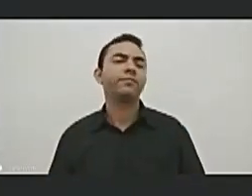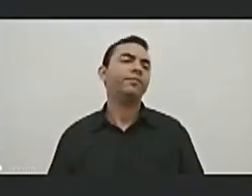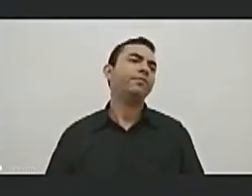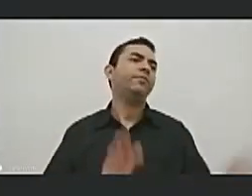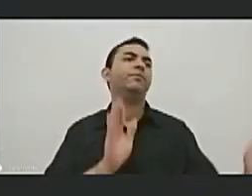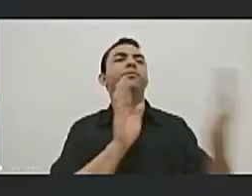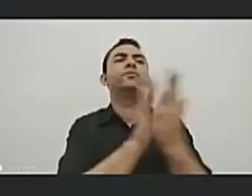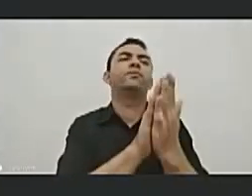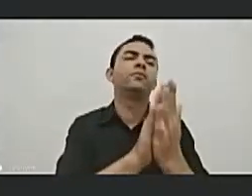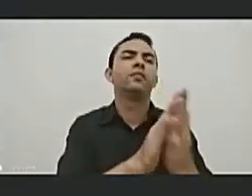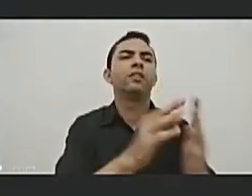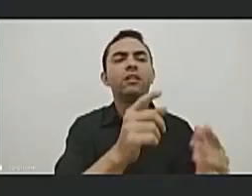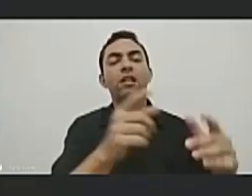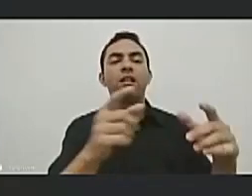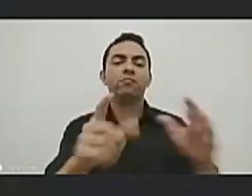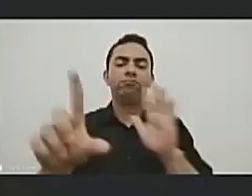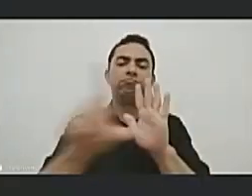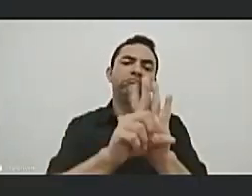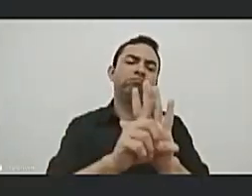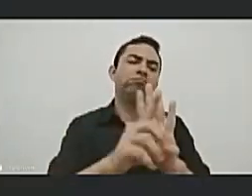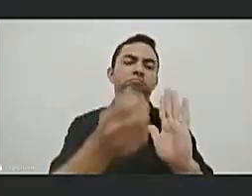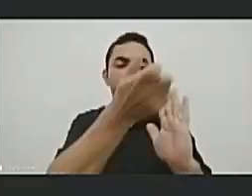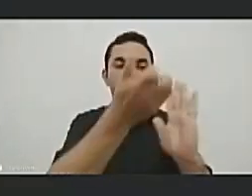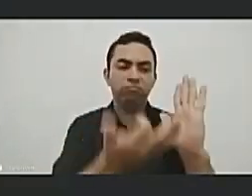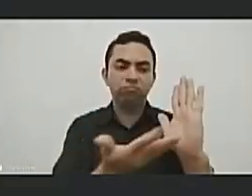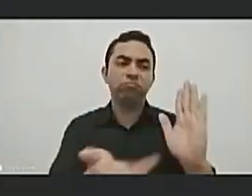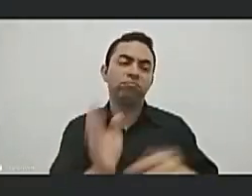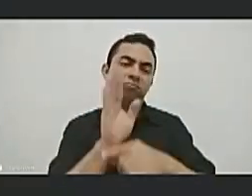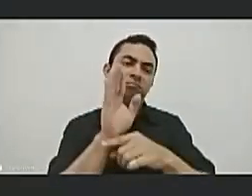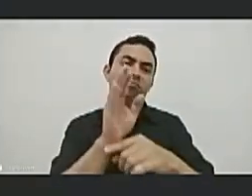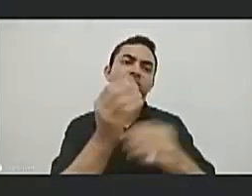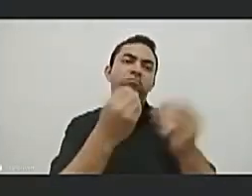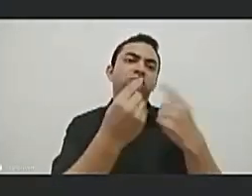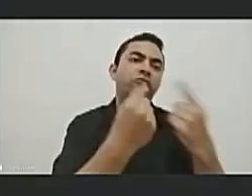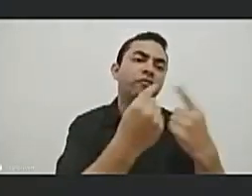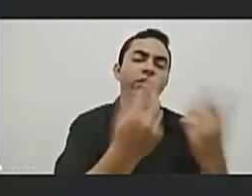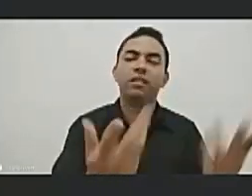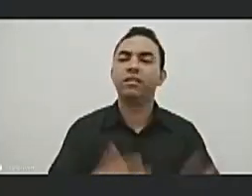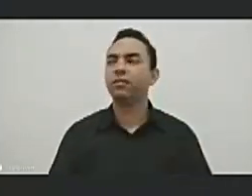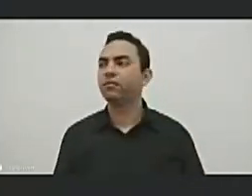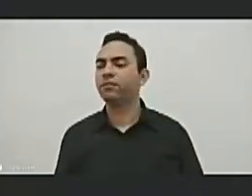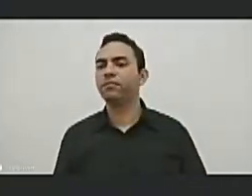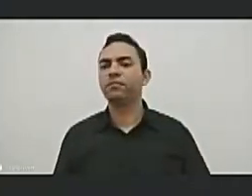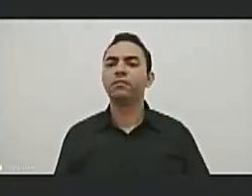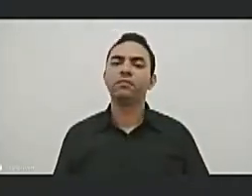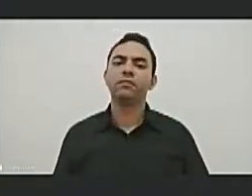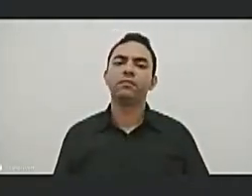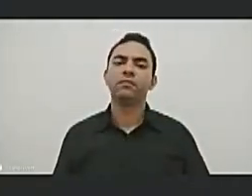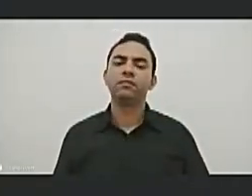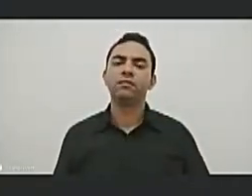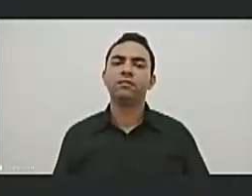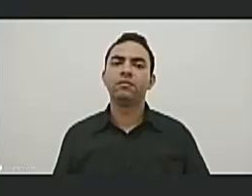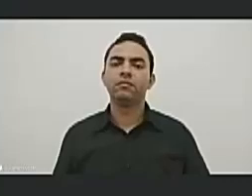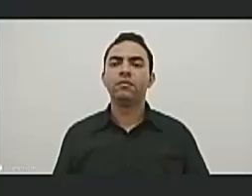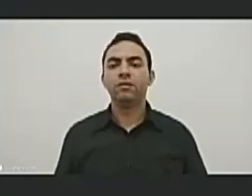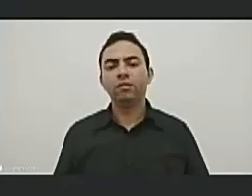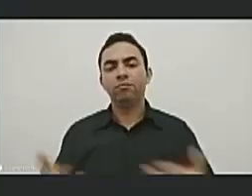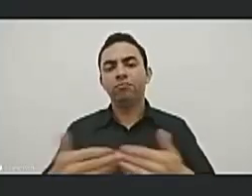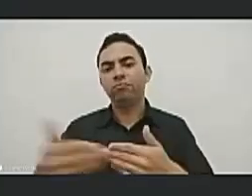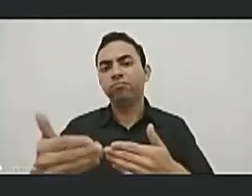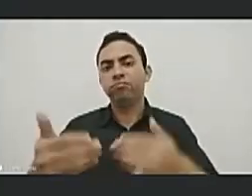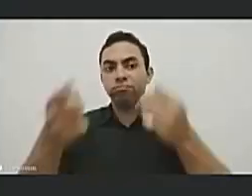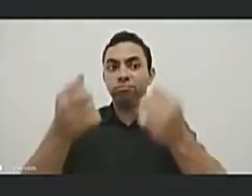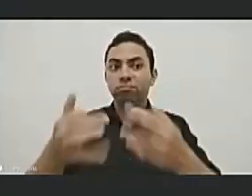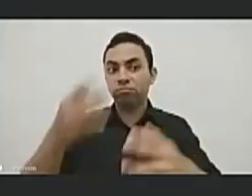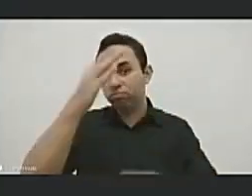sempre aí né De acordo com a associação e vendo o nosso caminho para que a gente possa colocar a limpo tudo o que foi